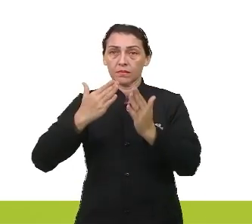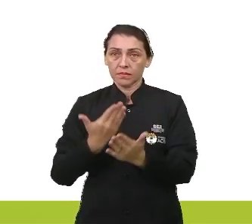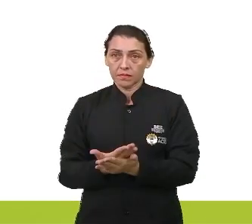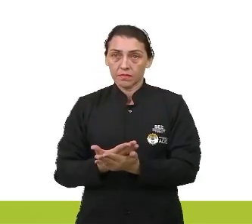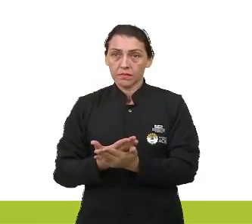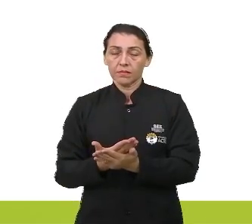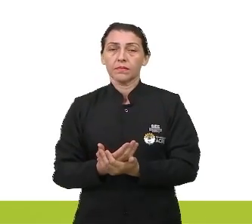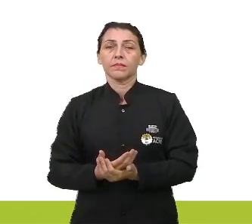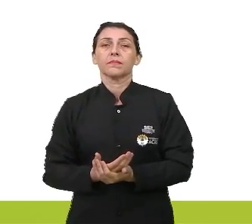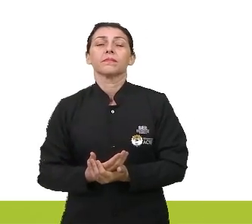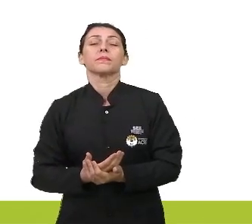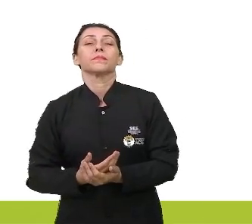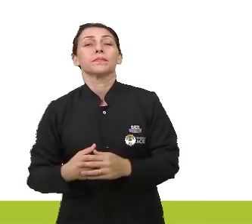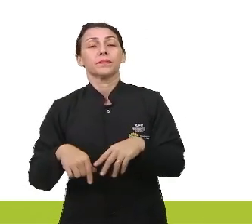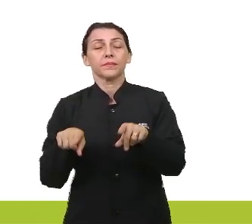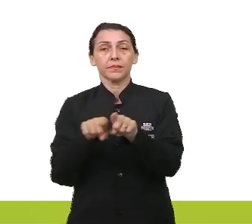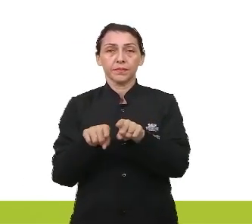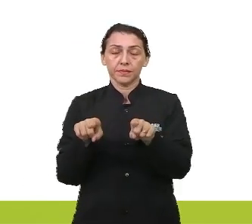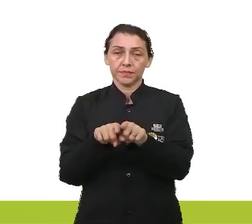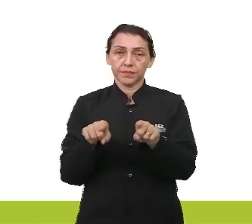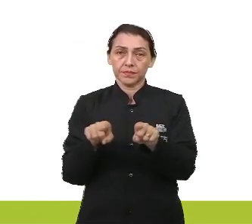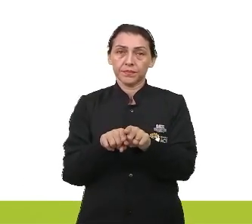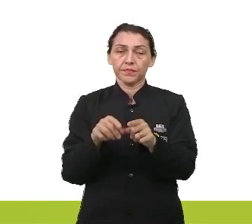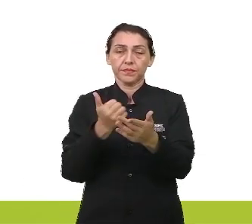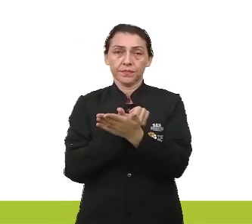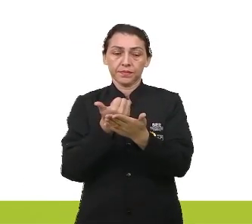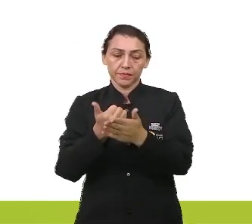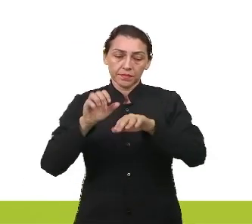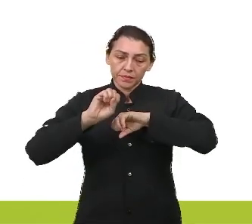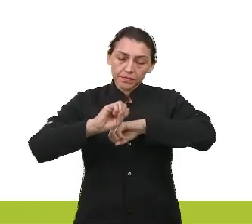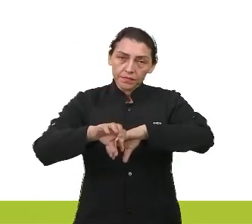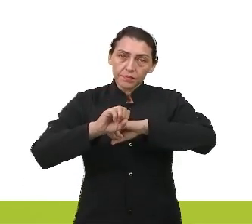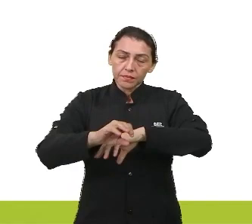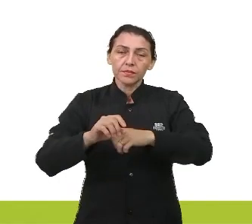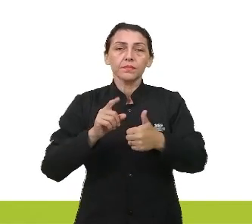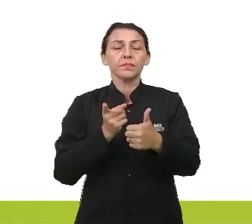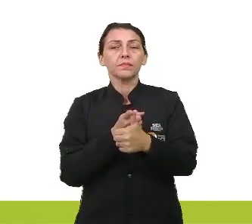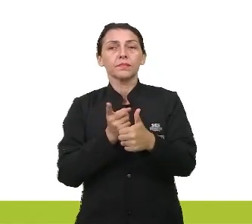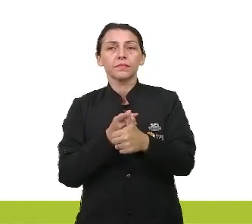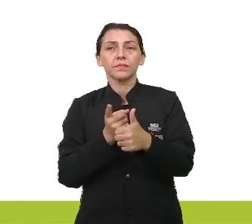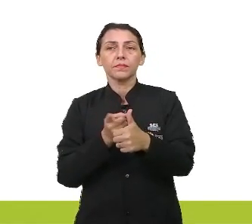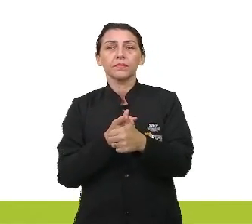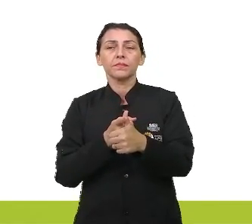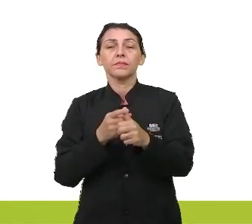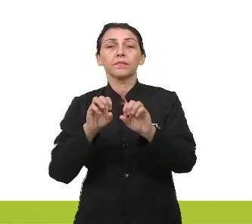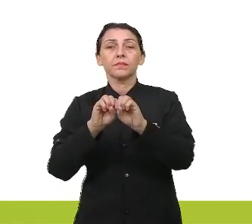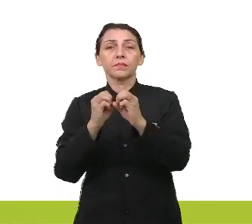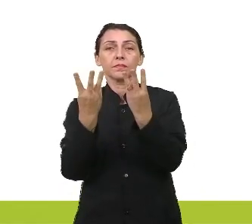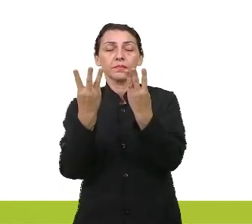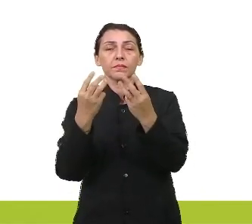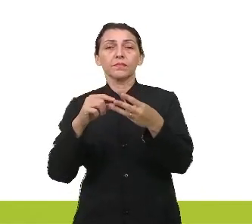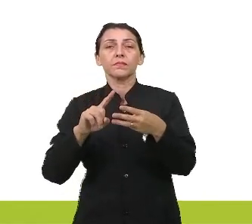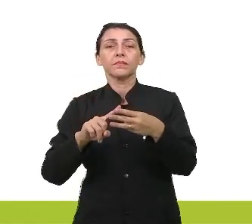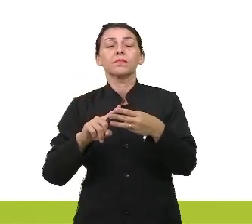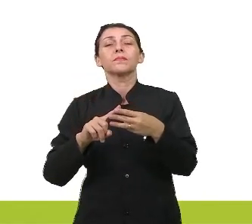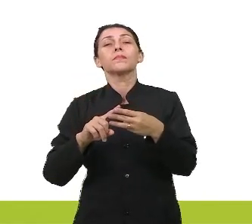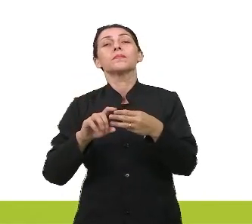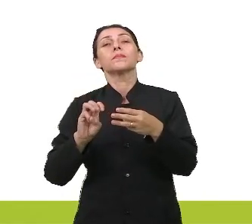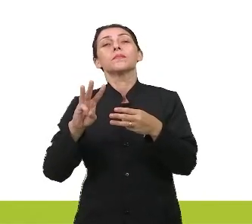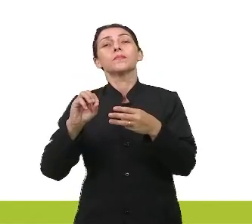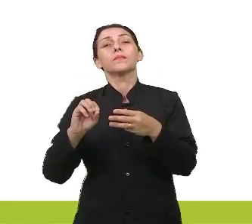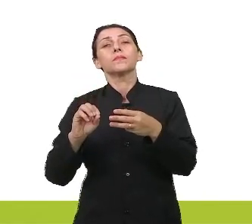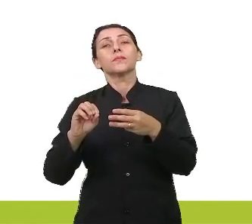Escola, promoção de ações educativas tais como oficinas,